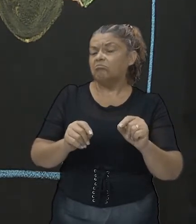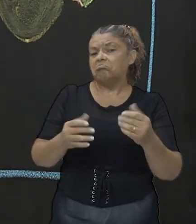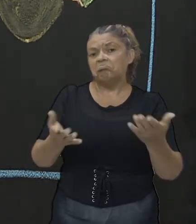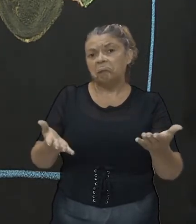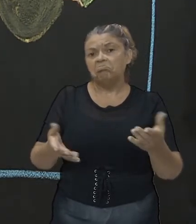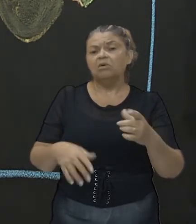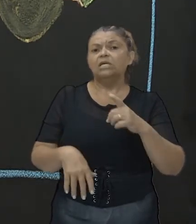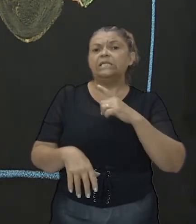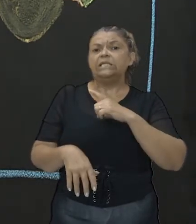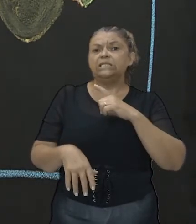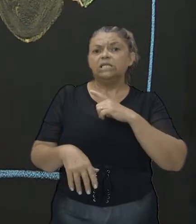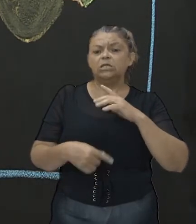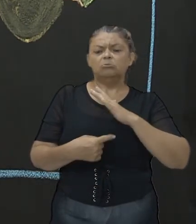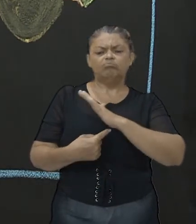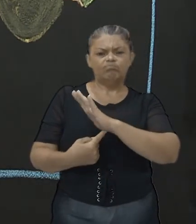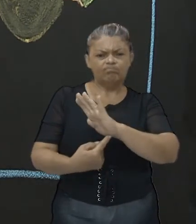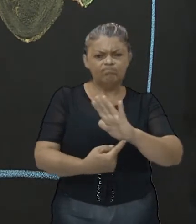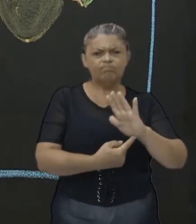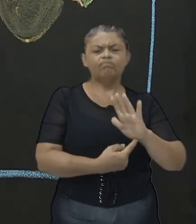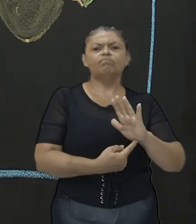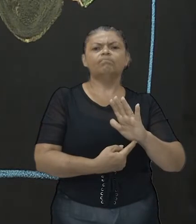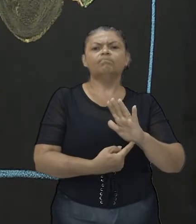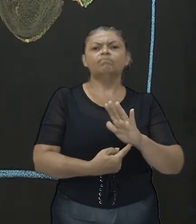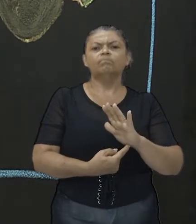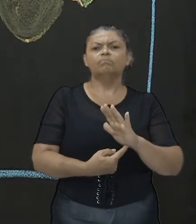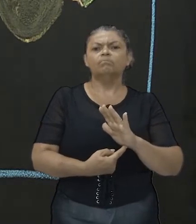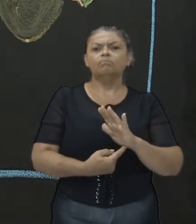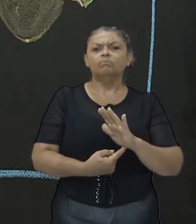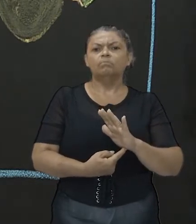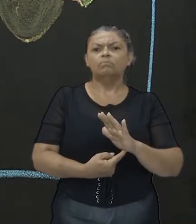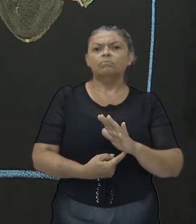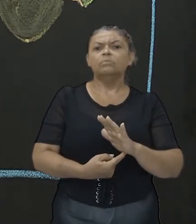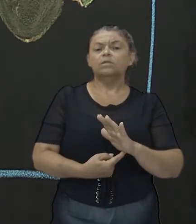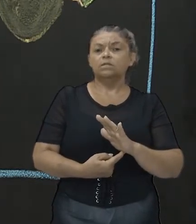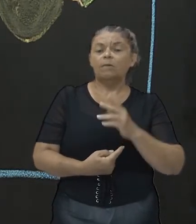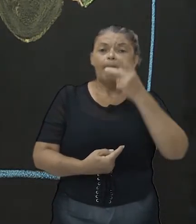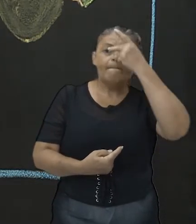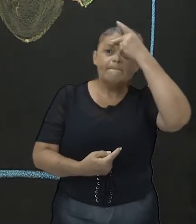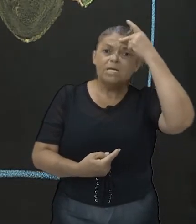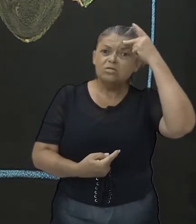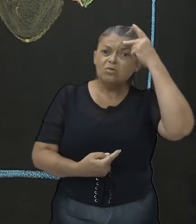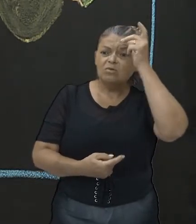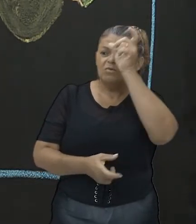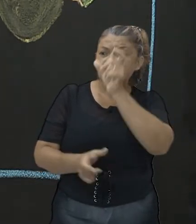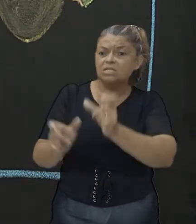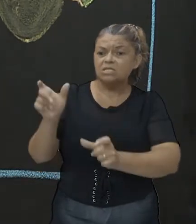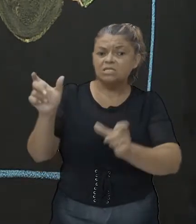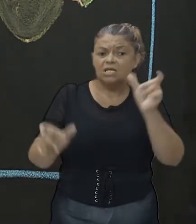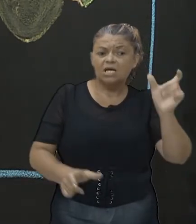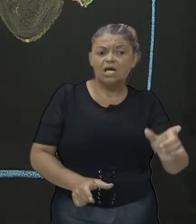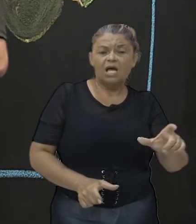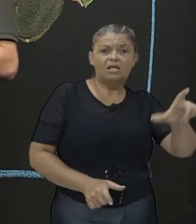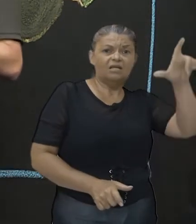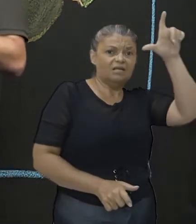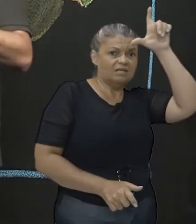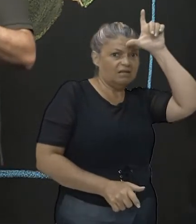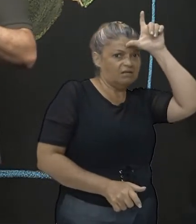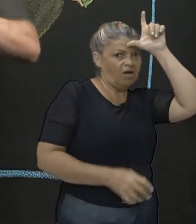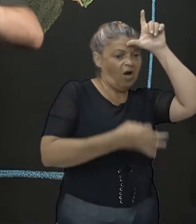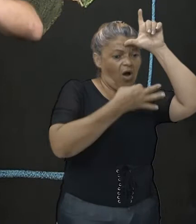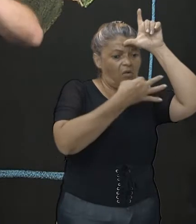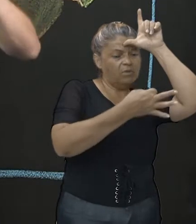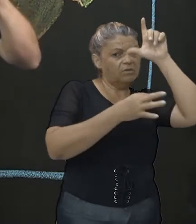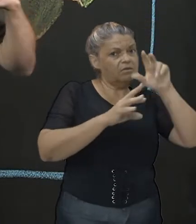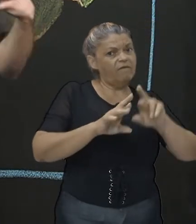grandes indicadores sociais distintos, diversos, desiguais, desorganizados. Esses